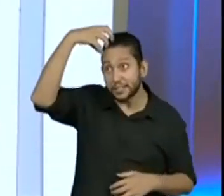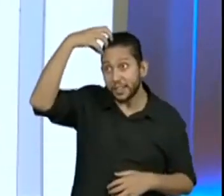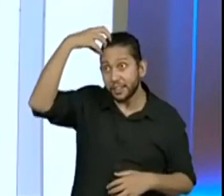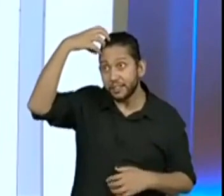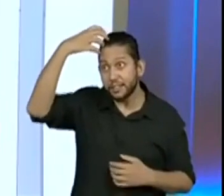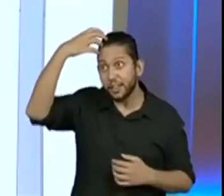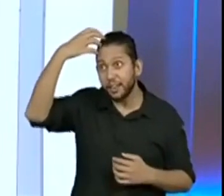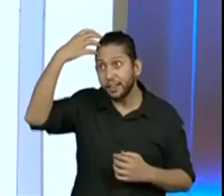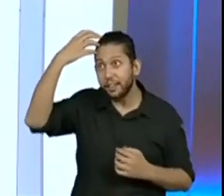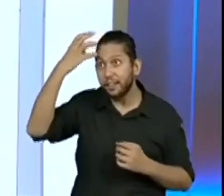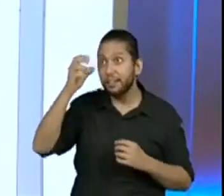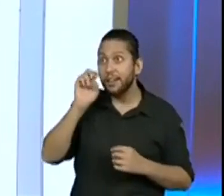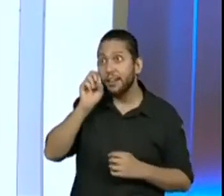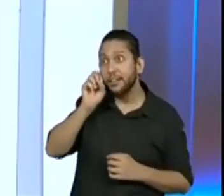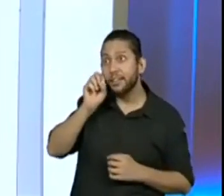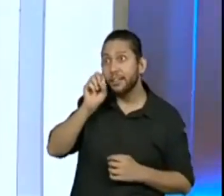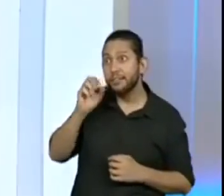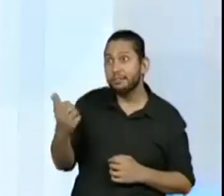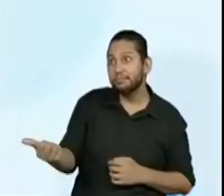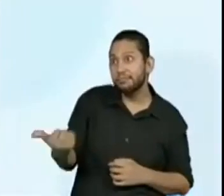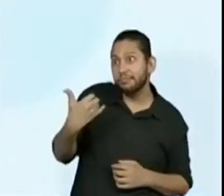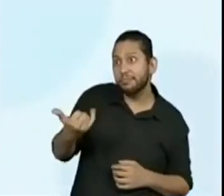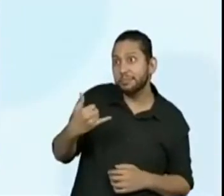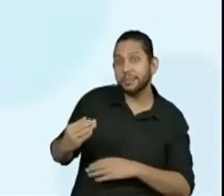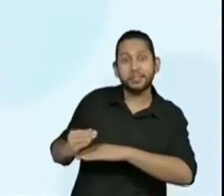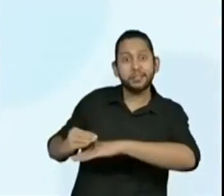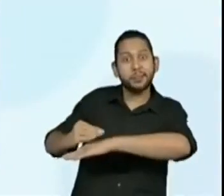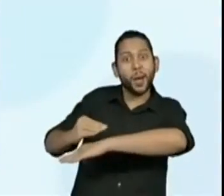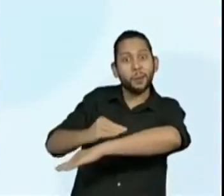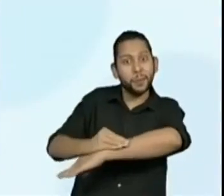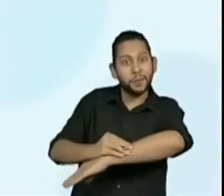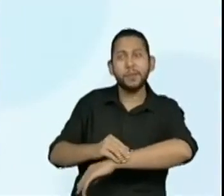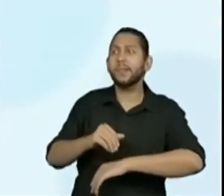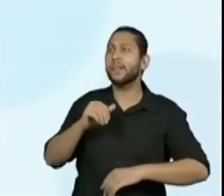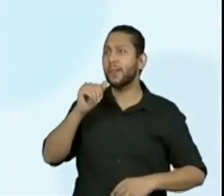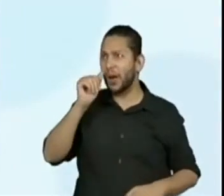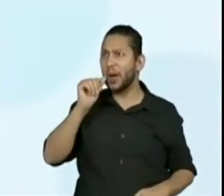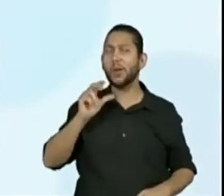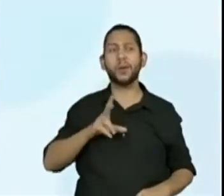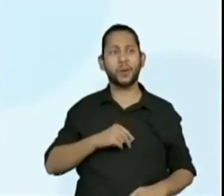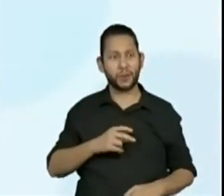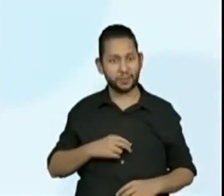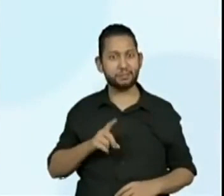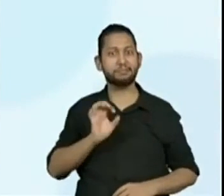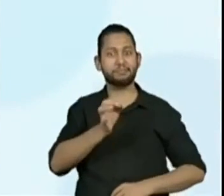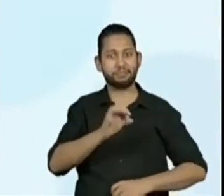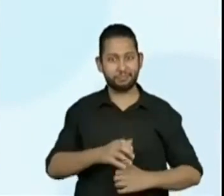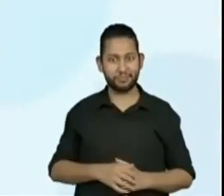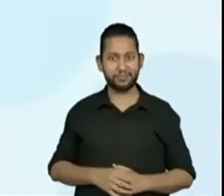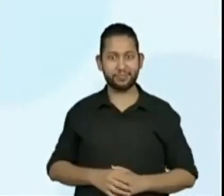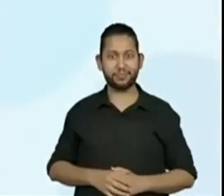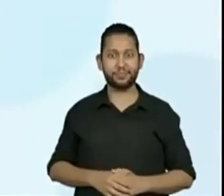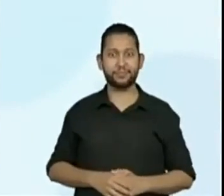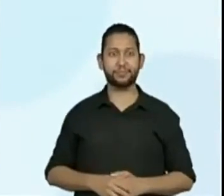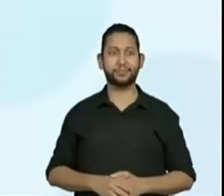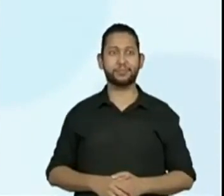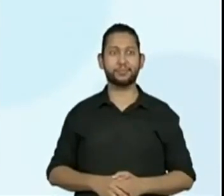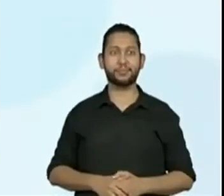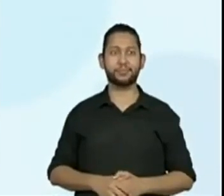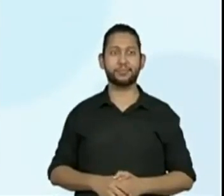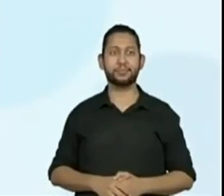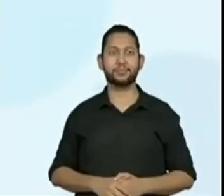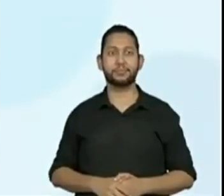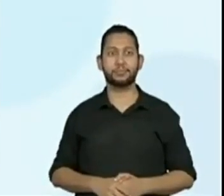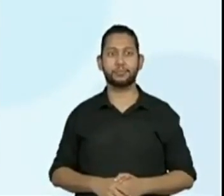Muitos contos estão mandando aqui, professora Karen. A Princesa e o Sapo.